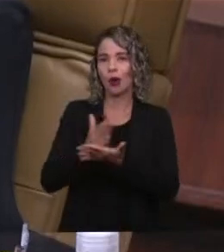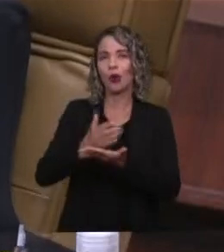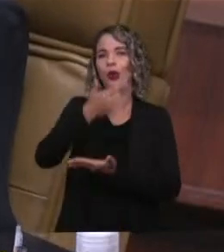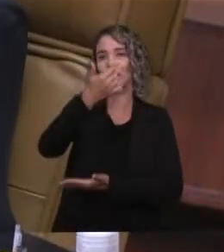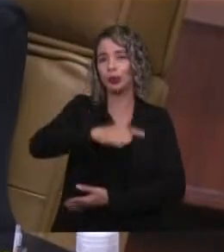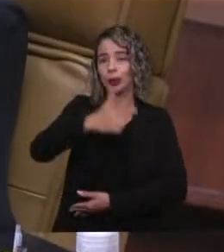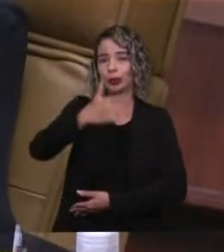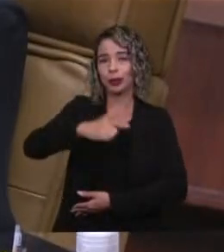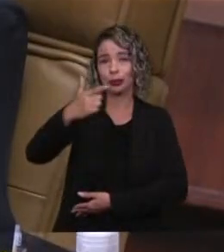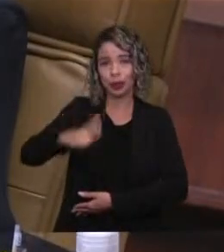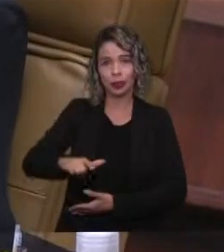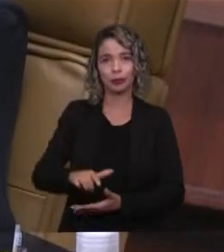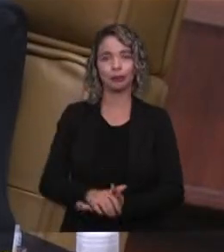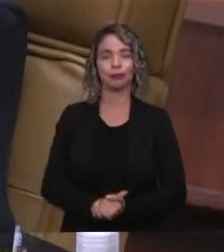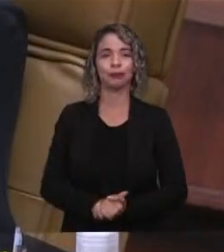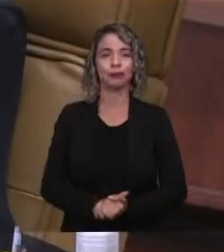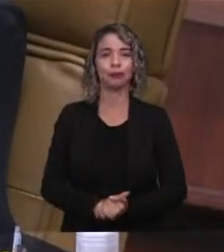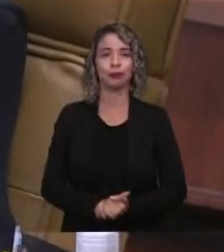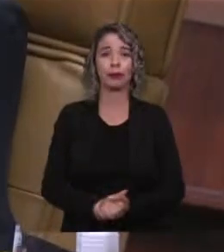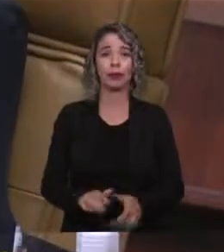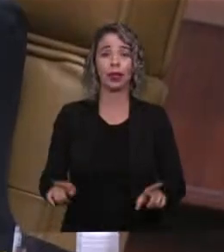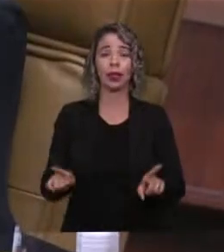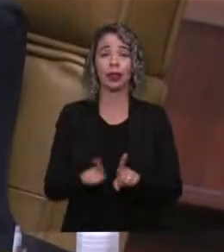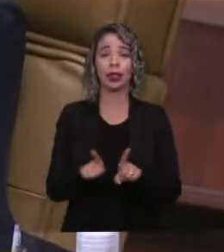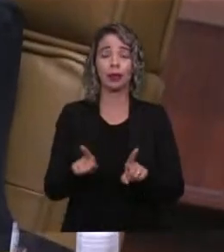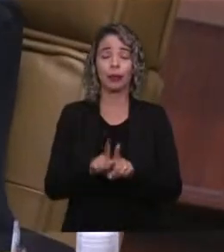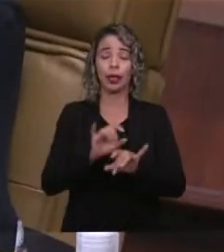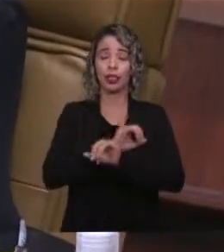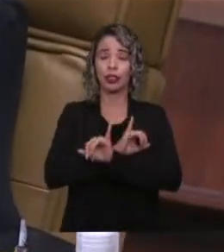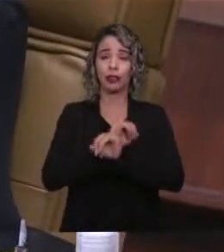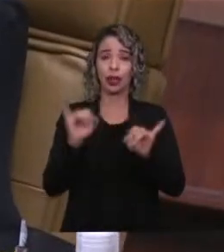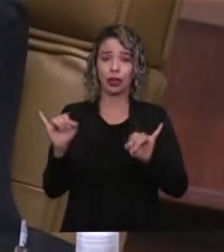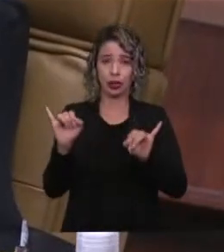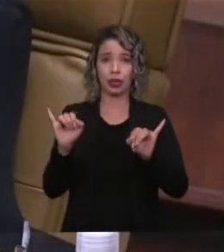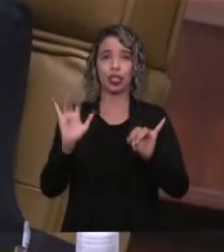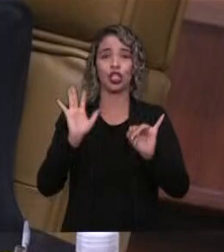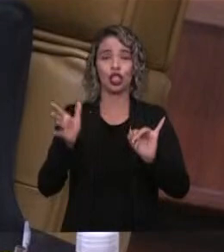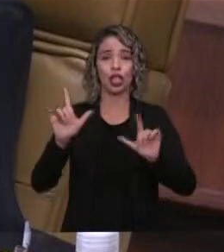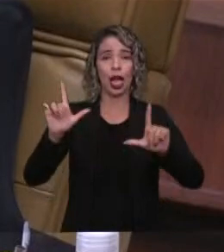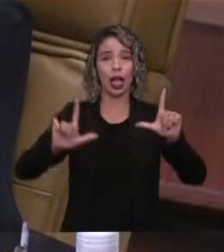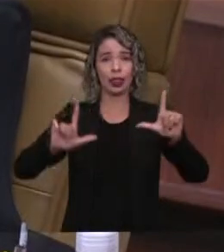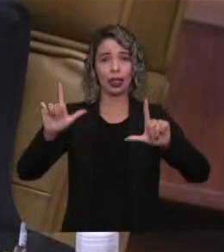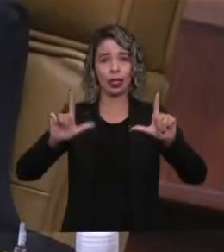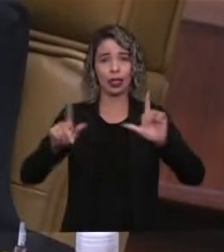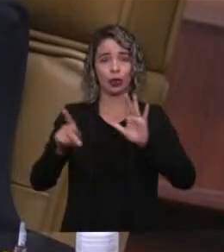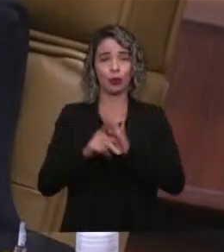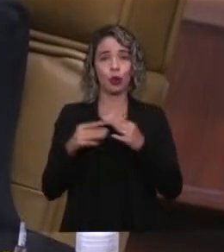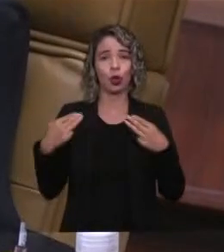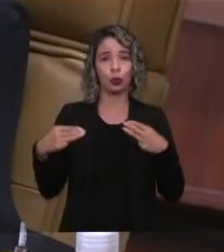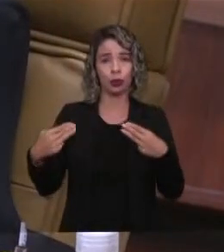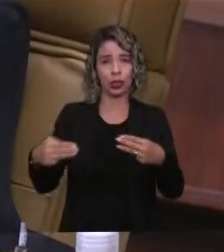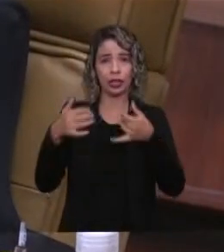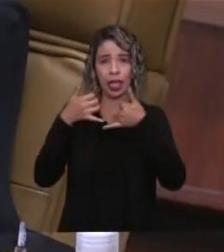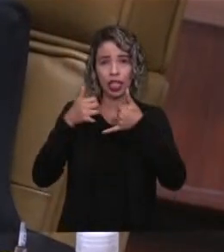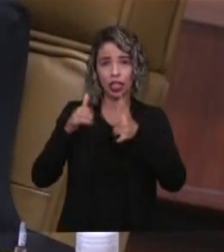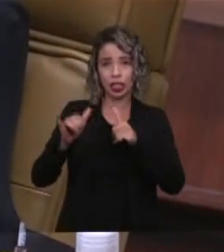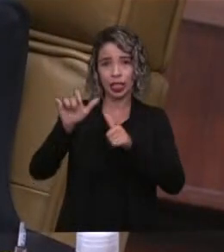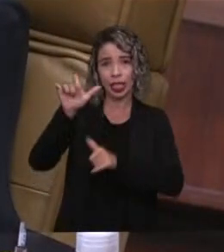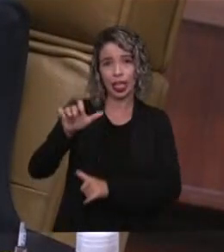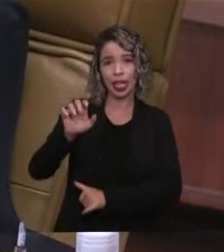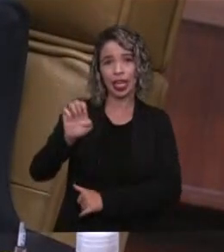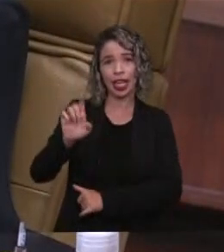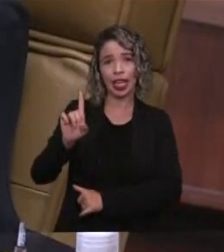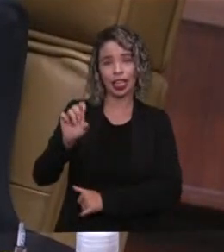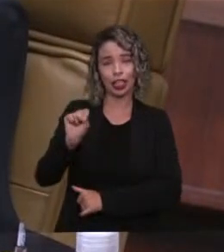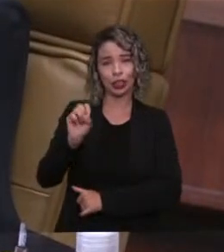oportunidades, as declarações públicas à imprensa do ministro de Minas e de Energia, Edson